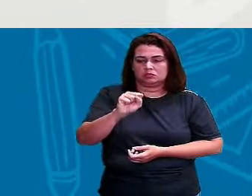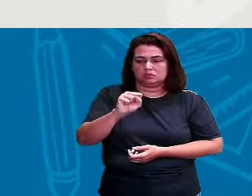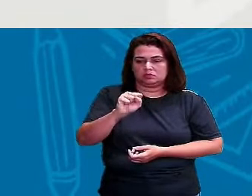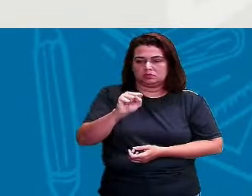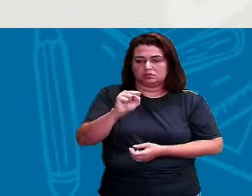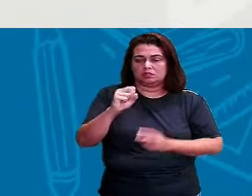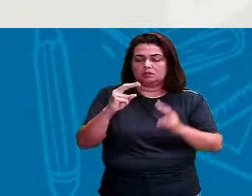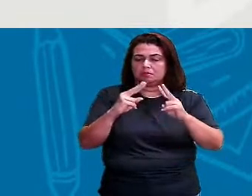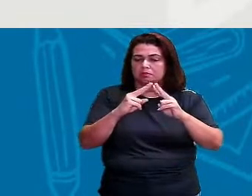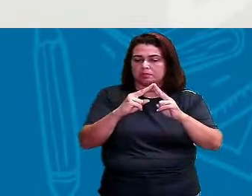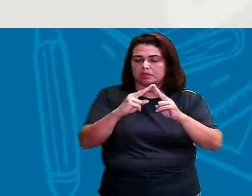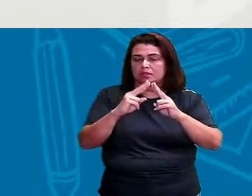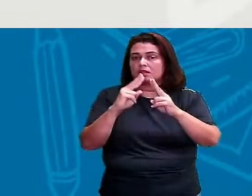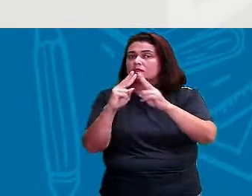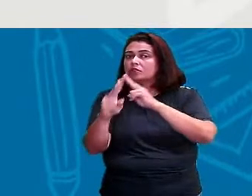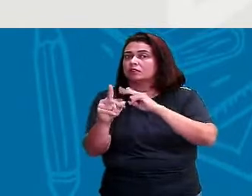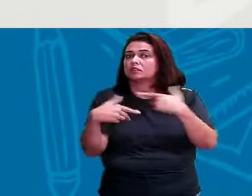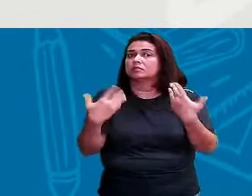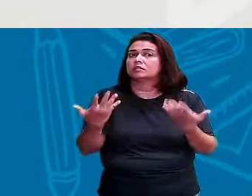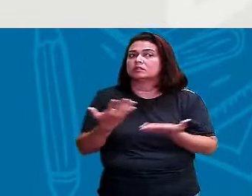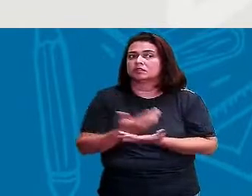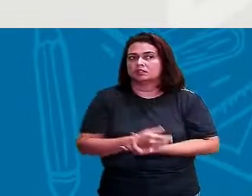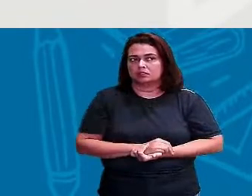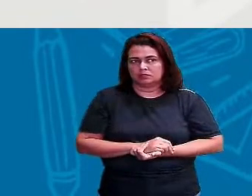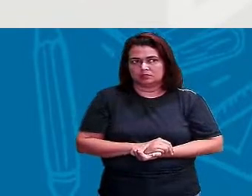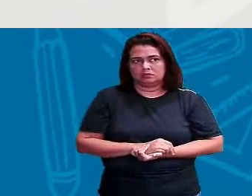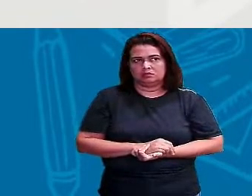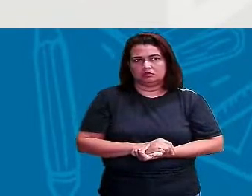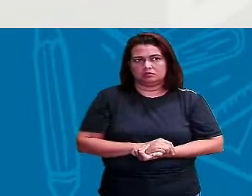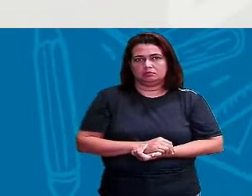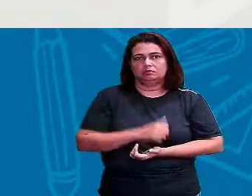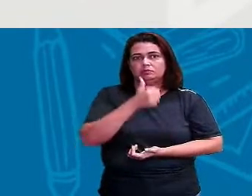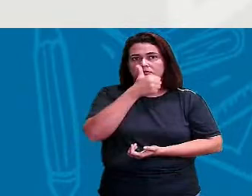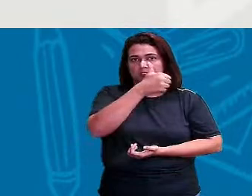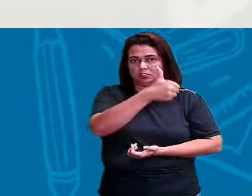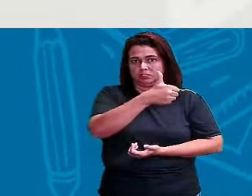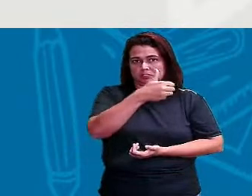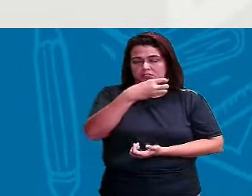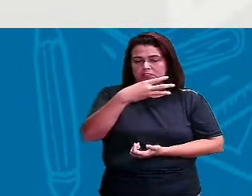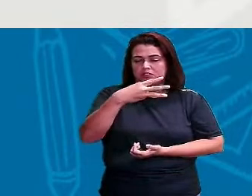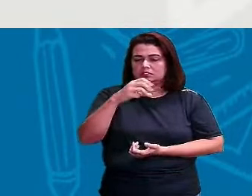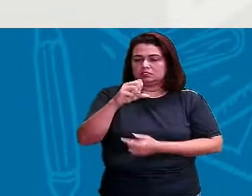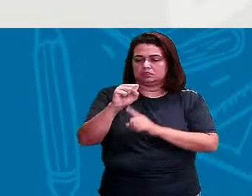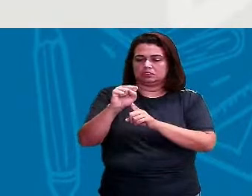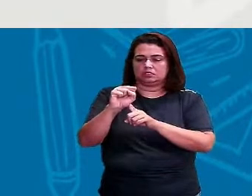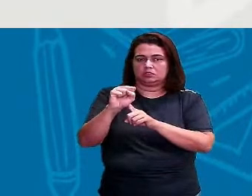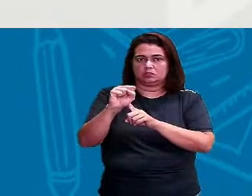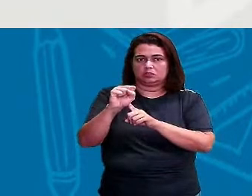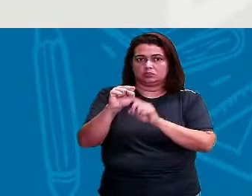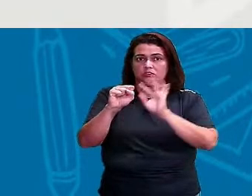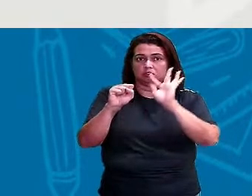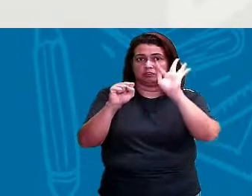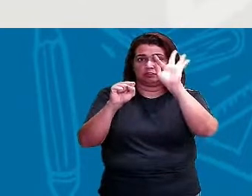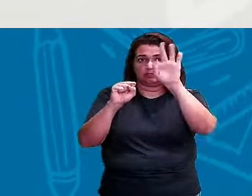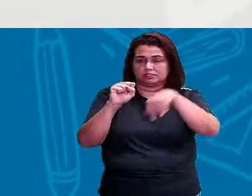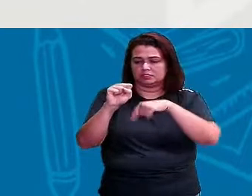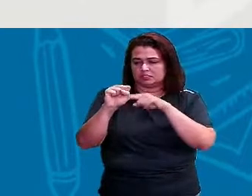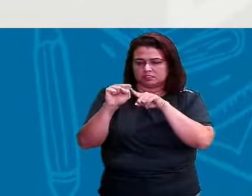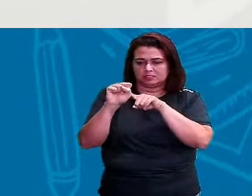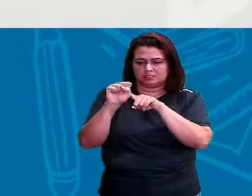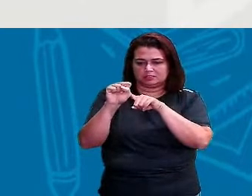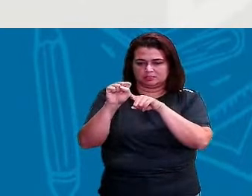ele é par ou ele é ímpar? Ah, professora, 138, ele termina em